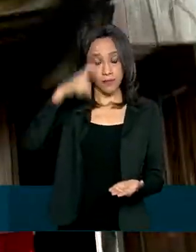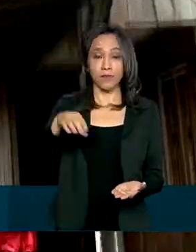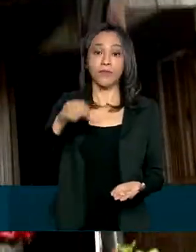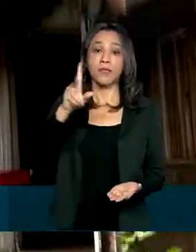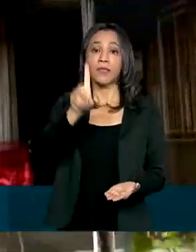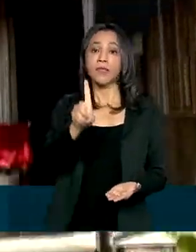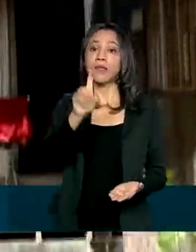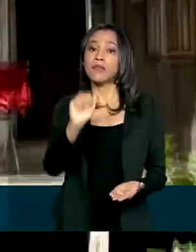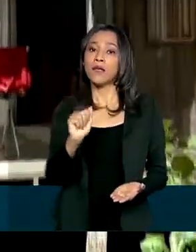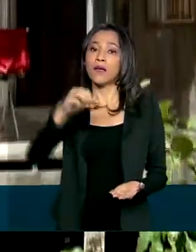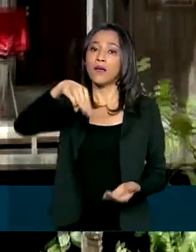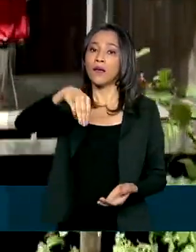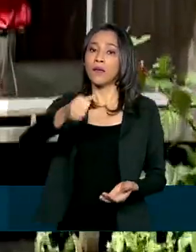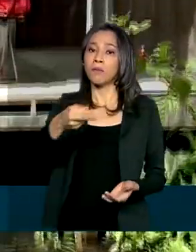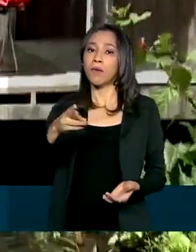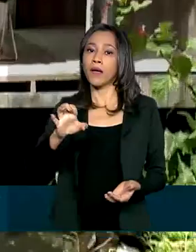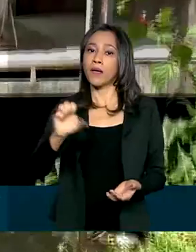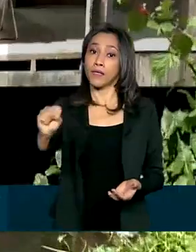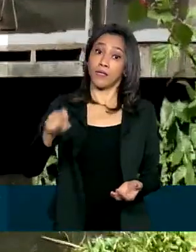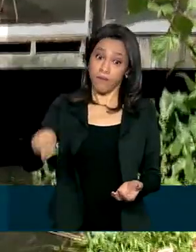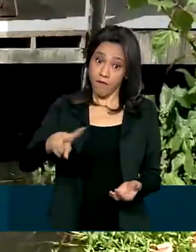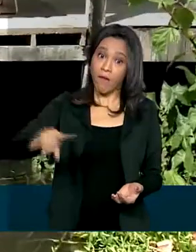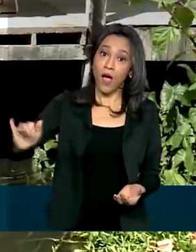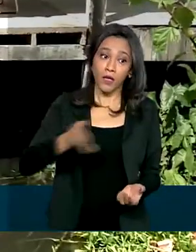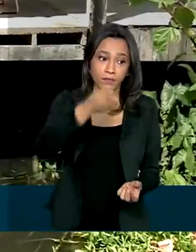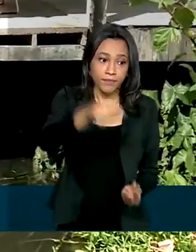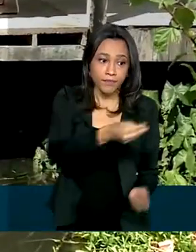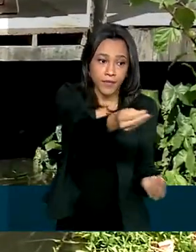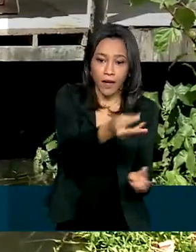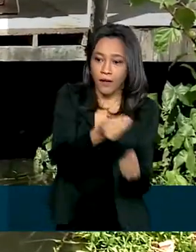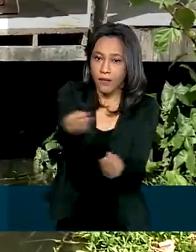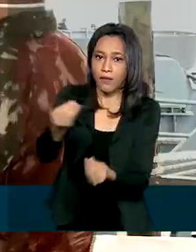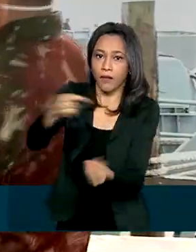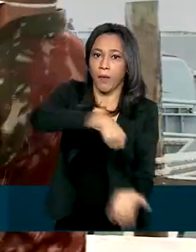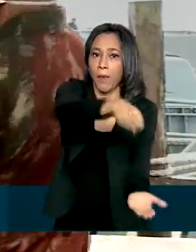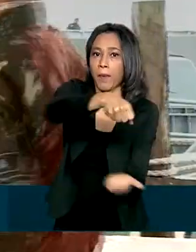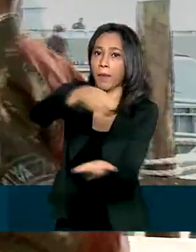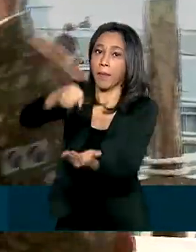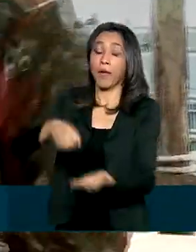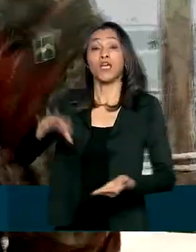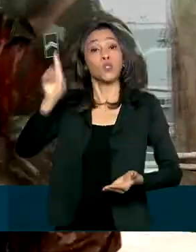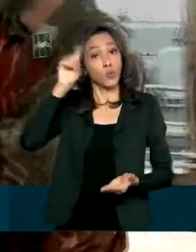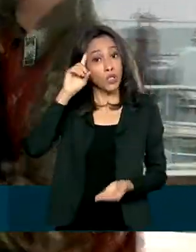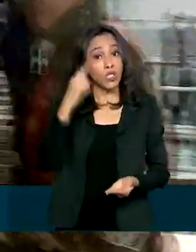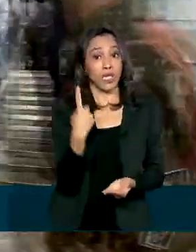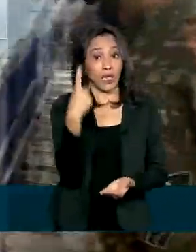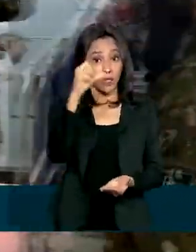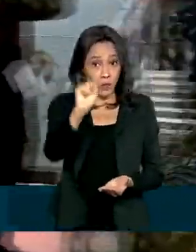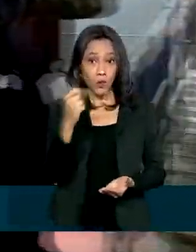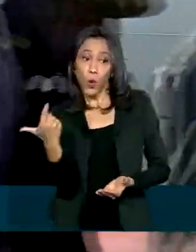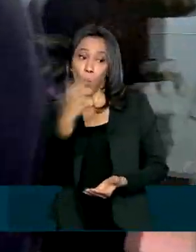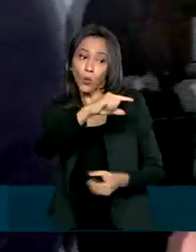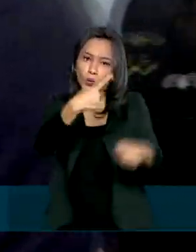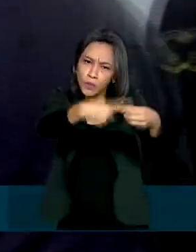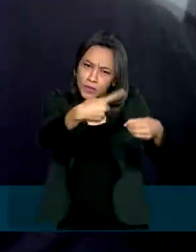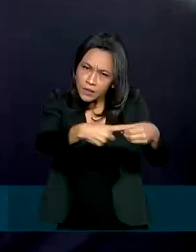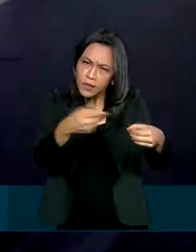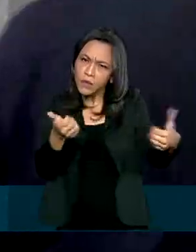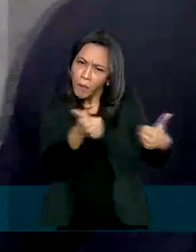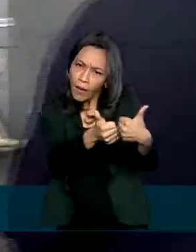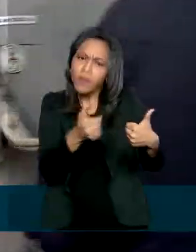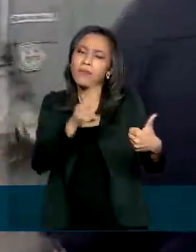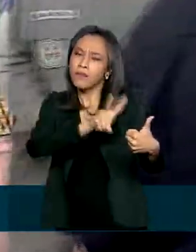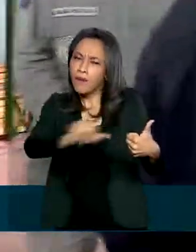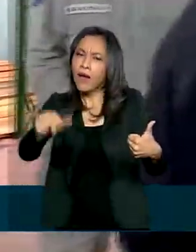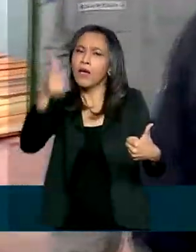estará na comunidade fazendo as primeiras entregas. E no dia 18, o município vizinho de Chaves receberá as